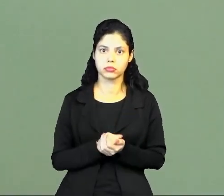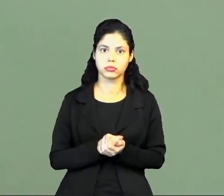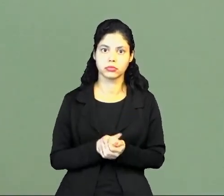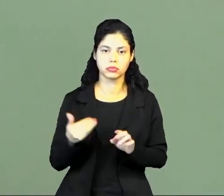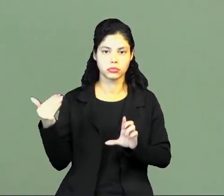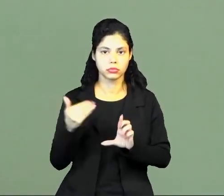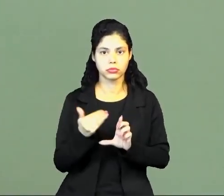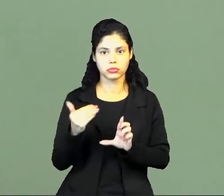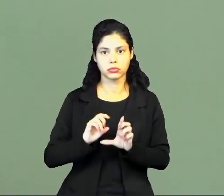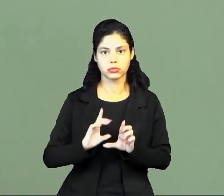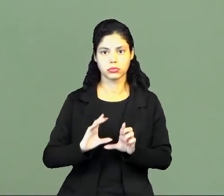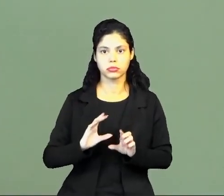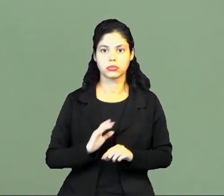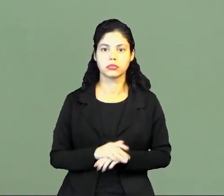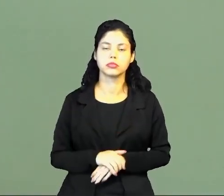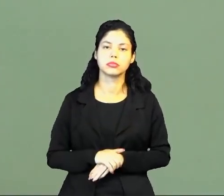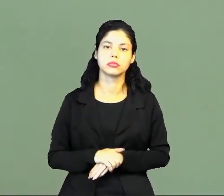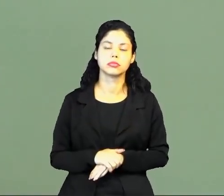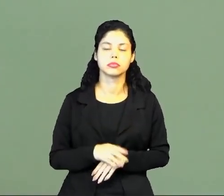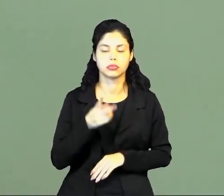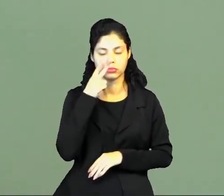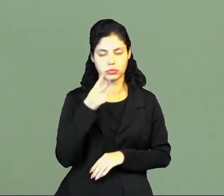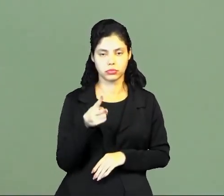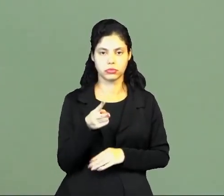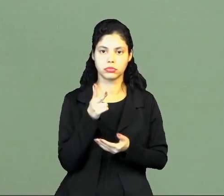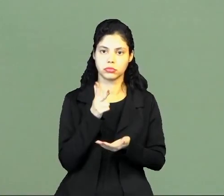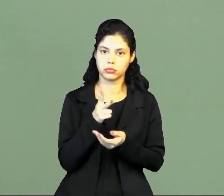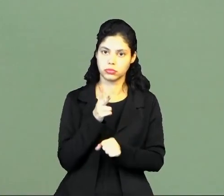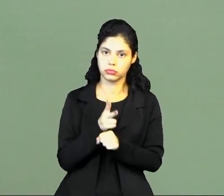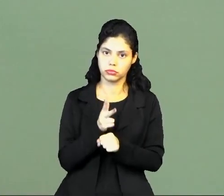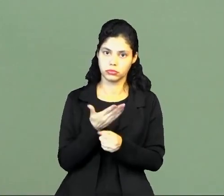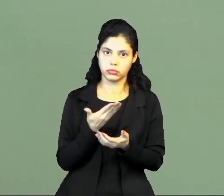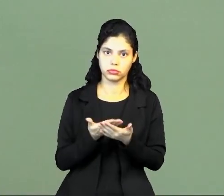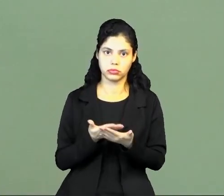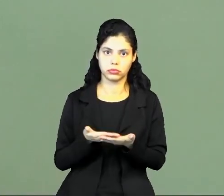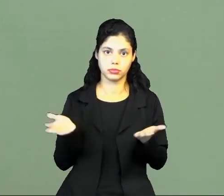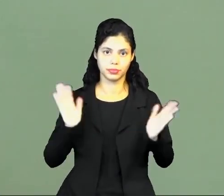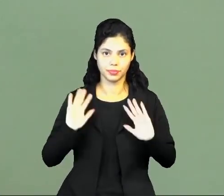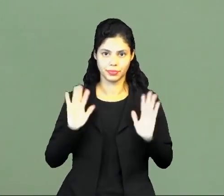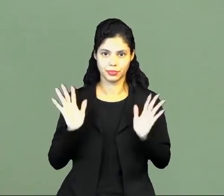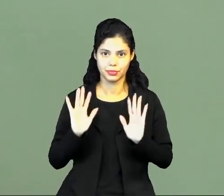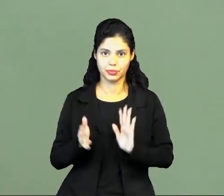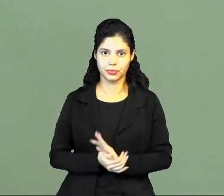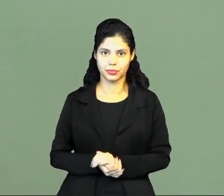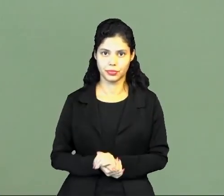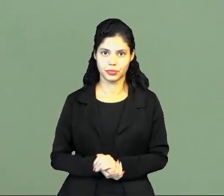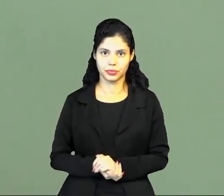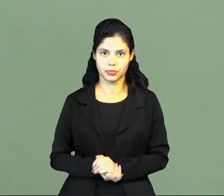acessar a plataforma Eduque, ver as nossas videoaulas. Adeus.